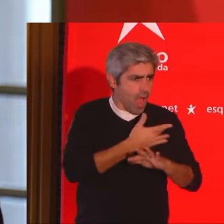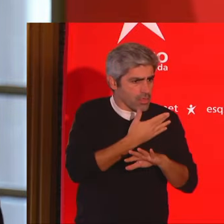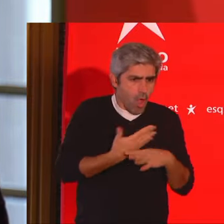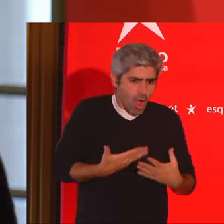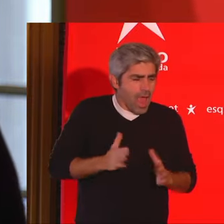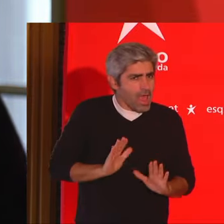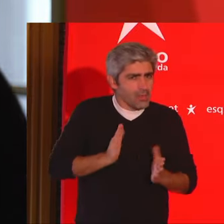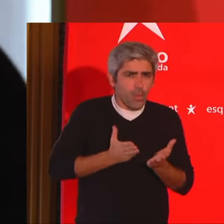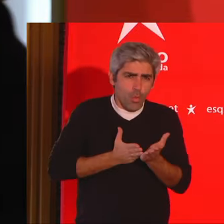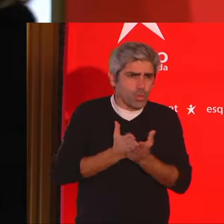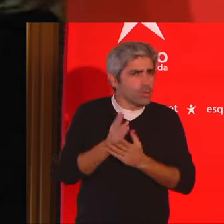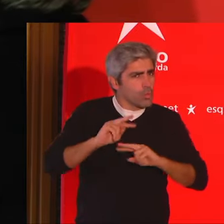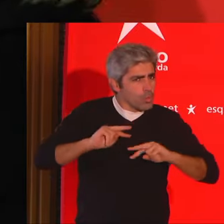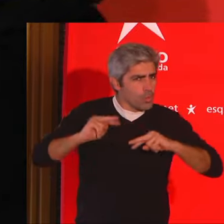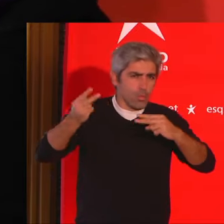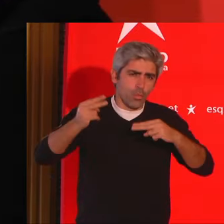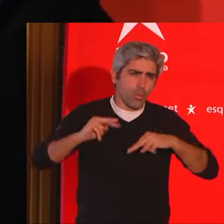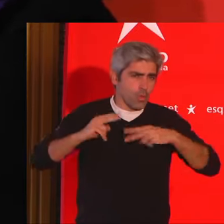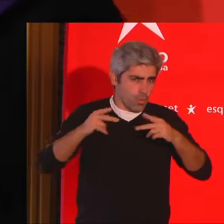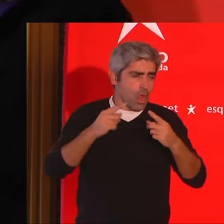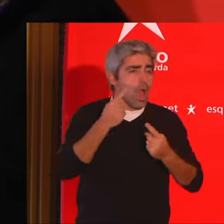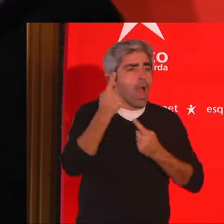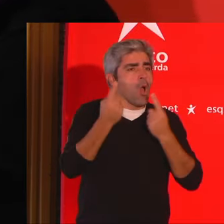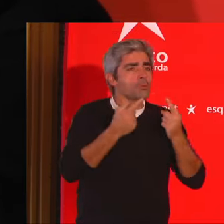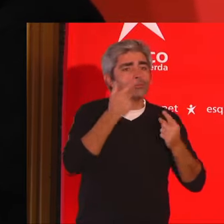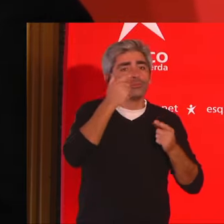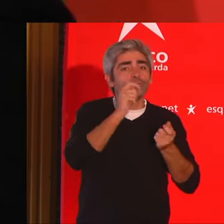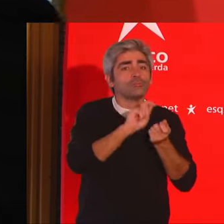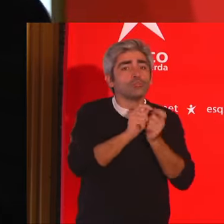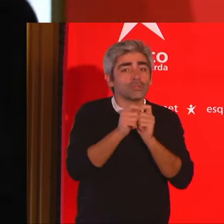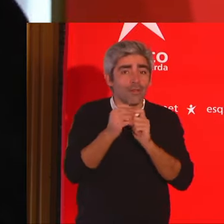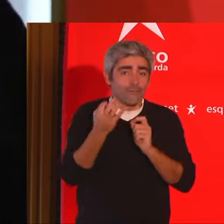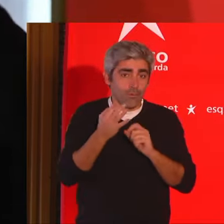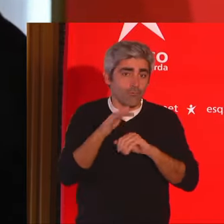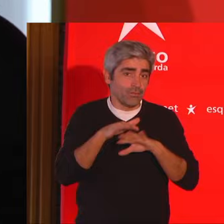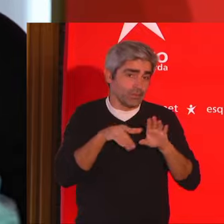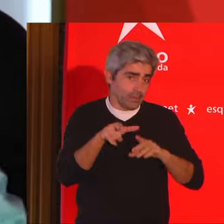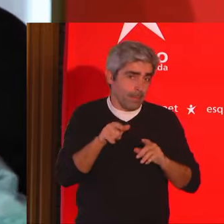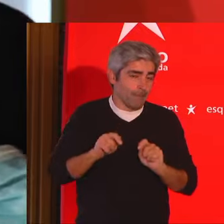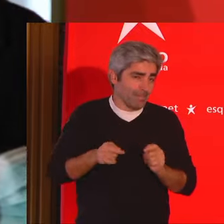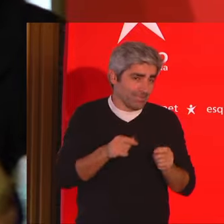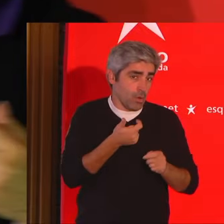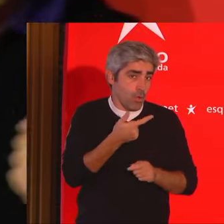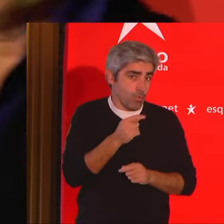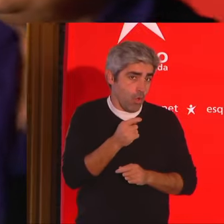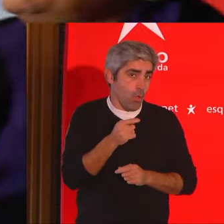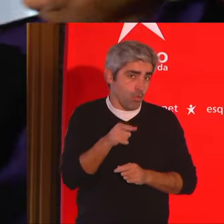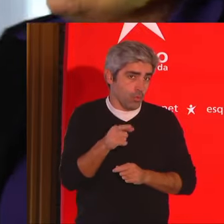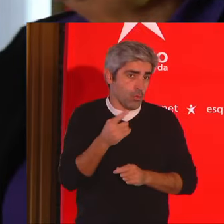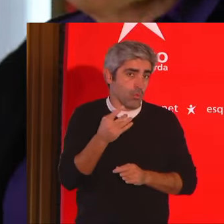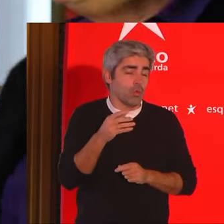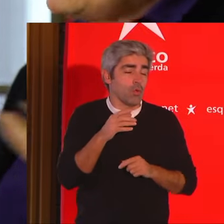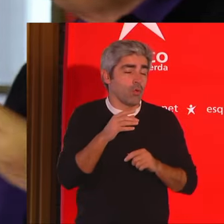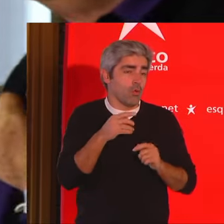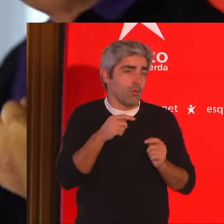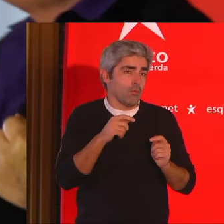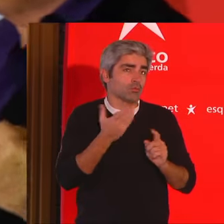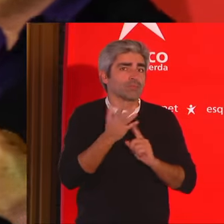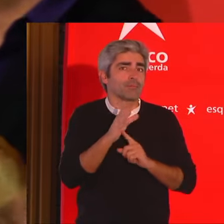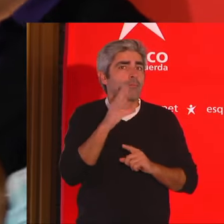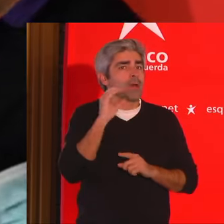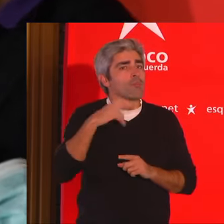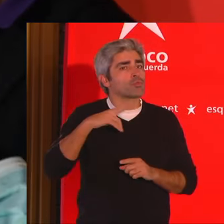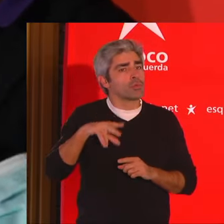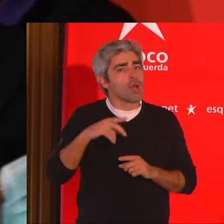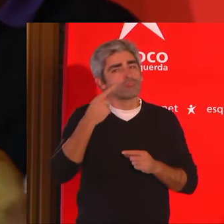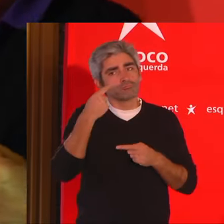continua a ir, porque, não obstante algumas mudanças que, aliás, foram feitas por pressão do Bloco, para que o Banco de Portugal, por exemplo,